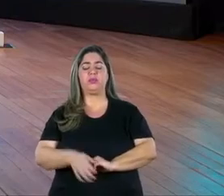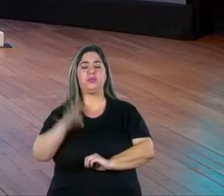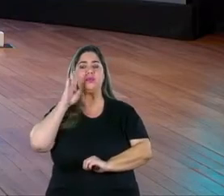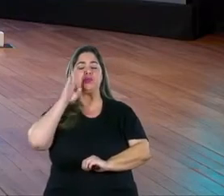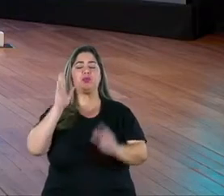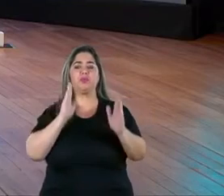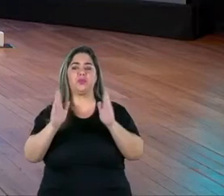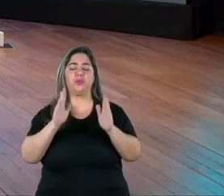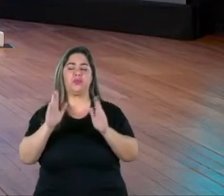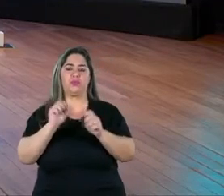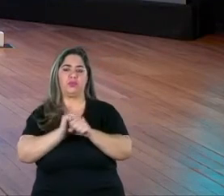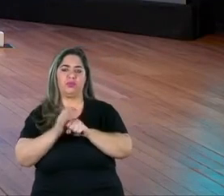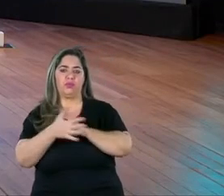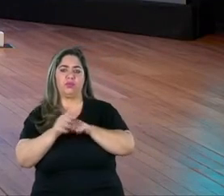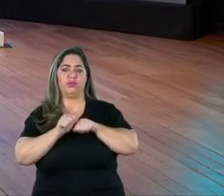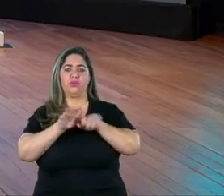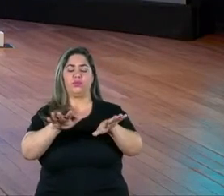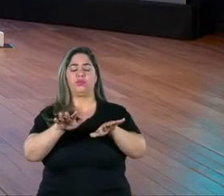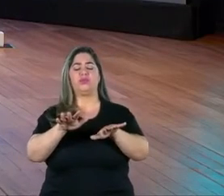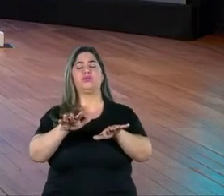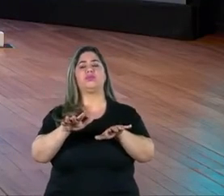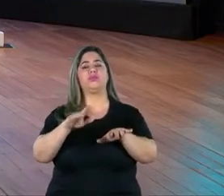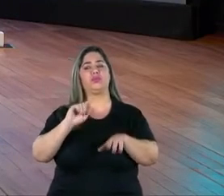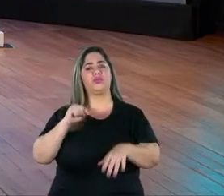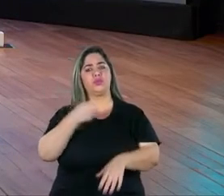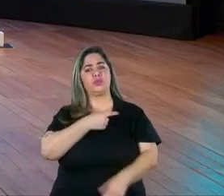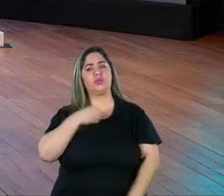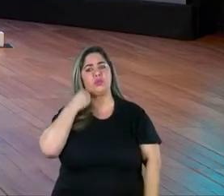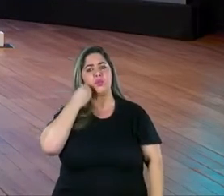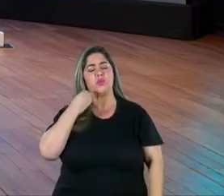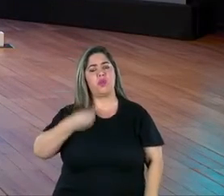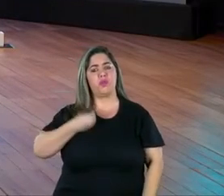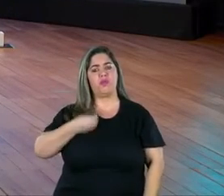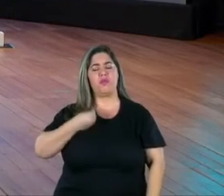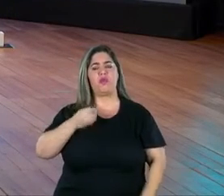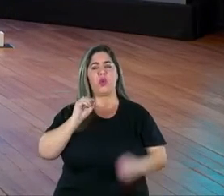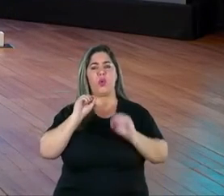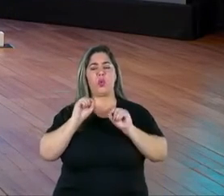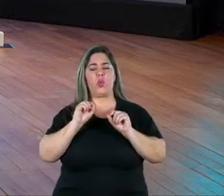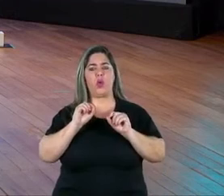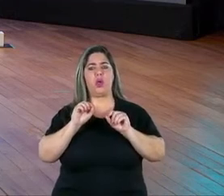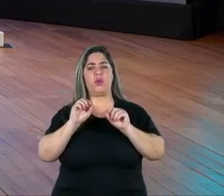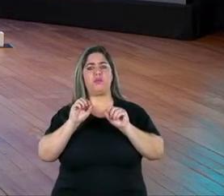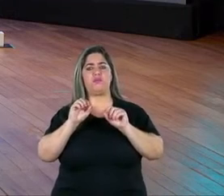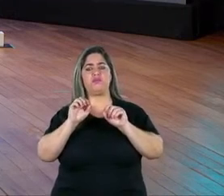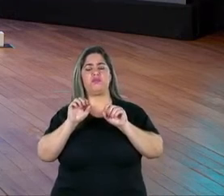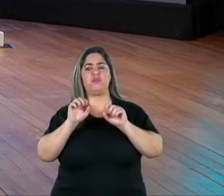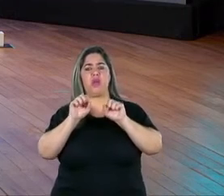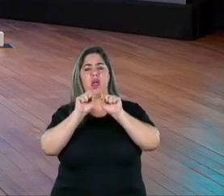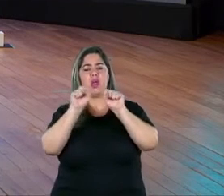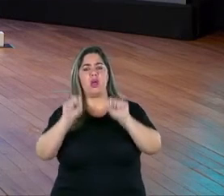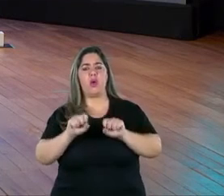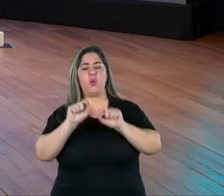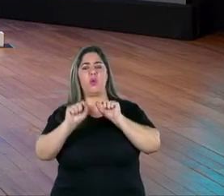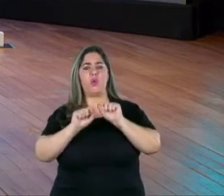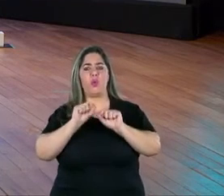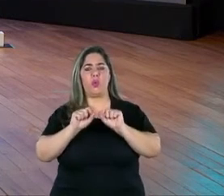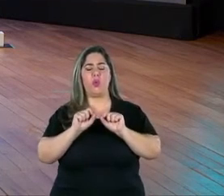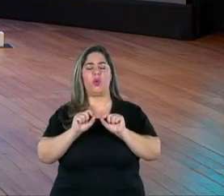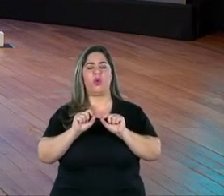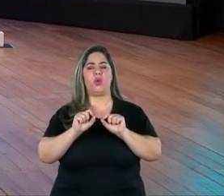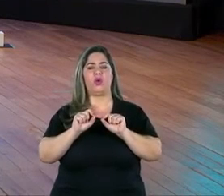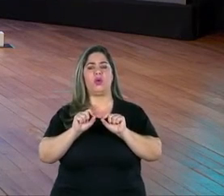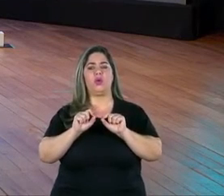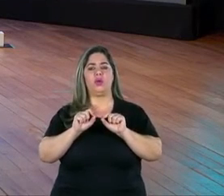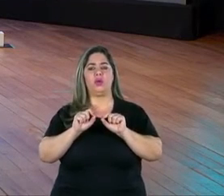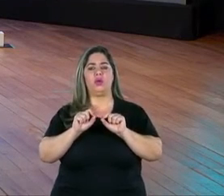Principalmente nesse momento de pandemia, ao qual nós vivenciamos justamente as estruturas de um processo que ainda se justifica na